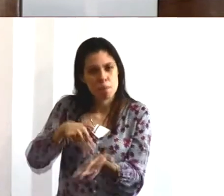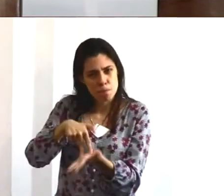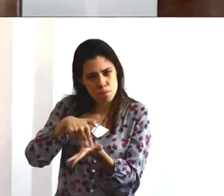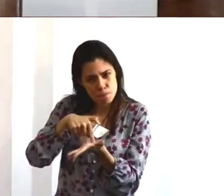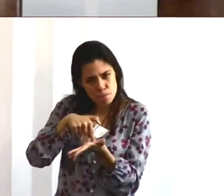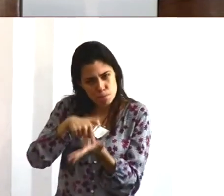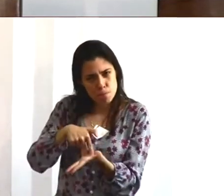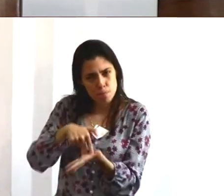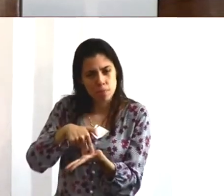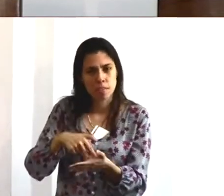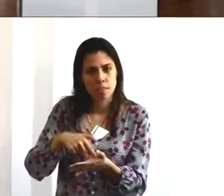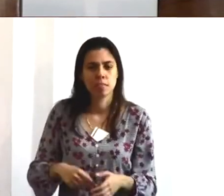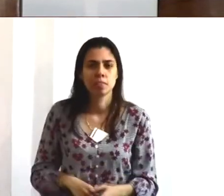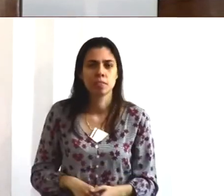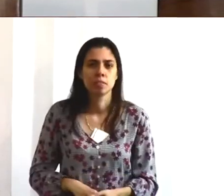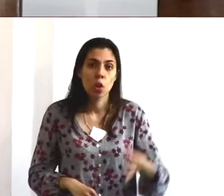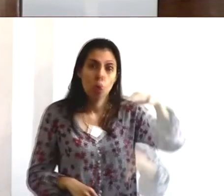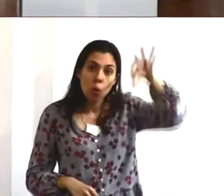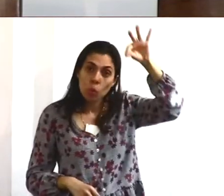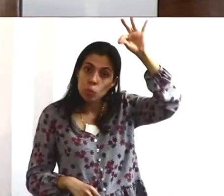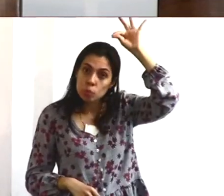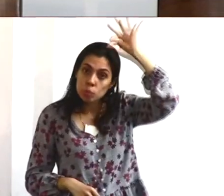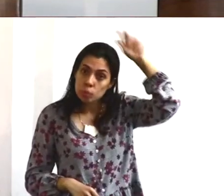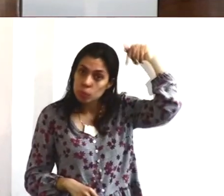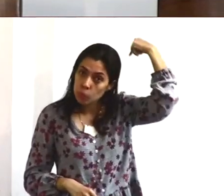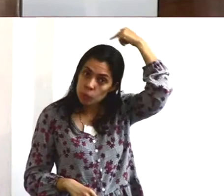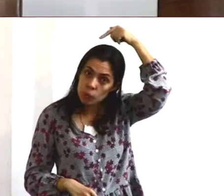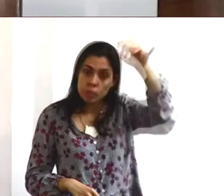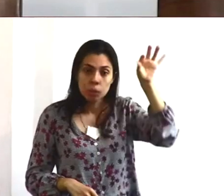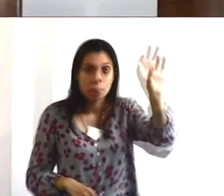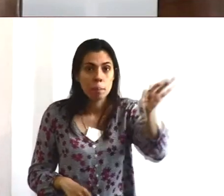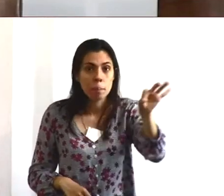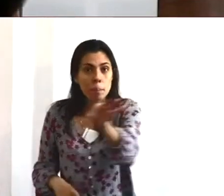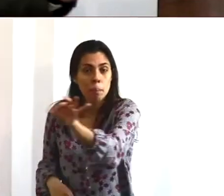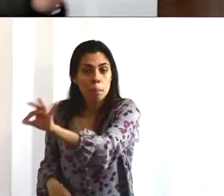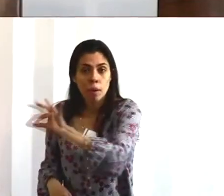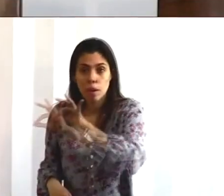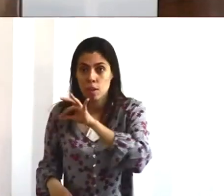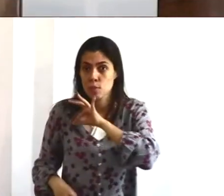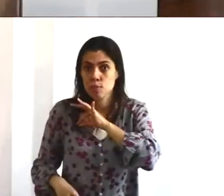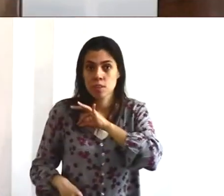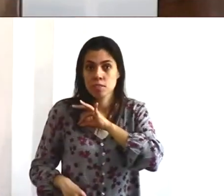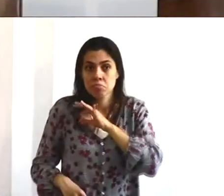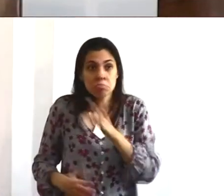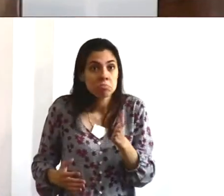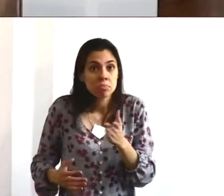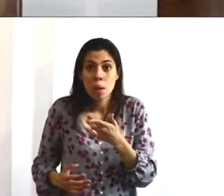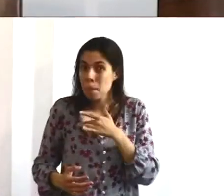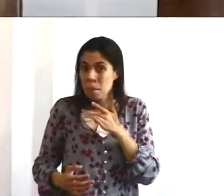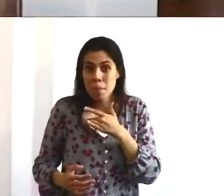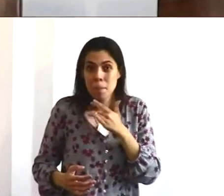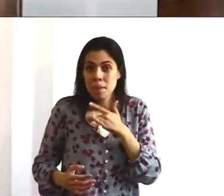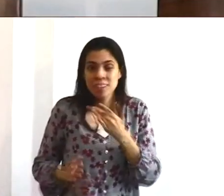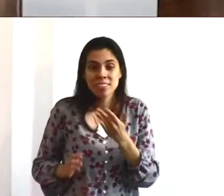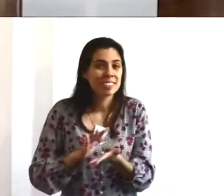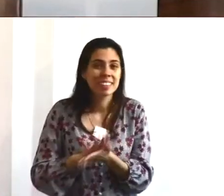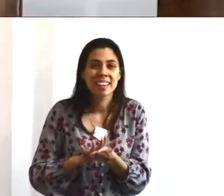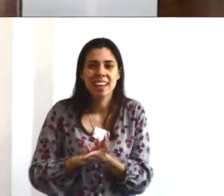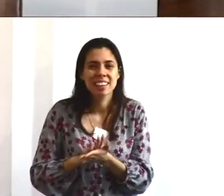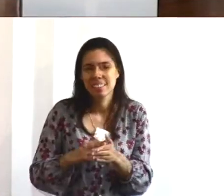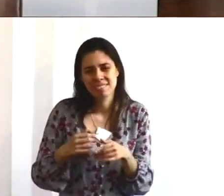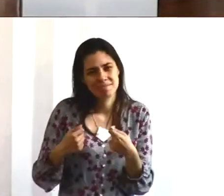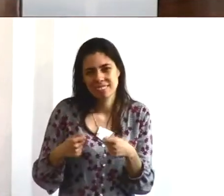O Espírito Santo habita em mim, habita em você. Por isso que não há o que temer, nós não seremos